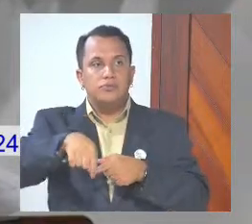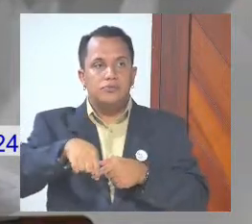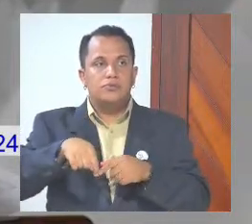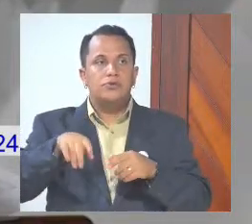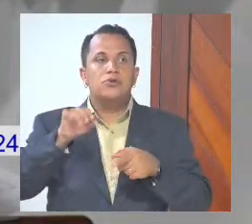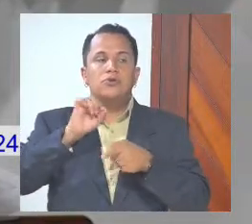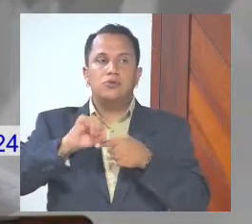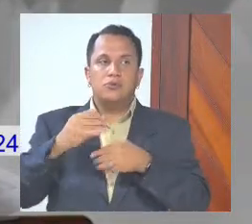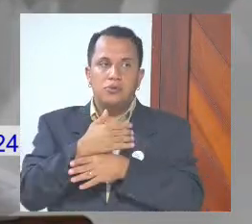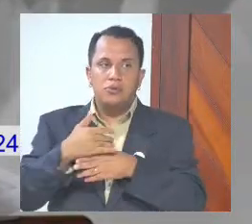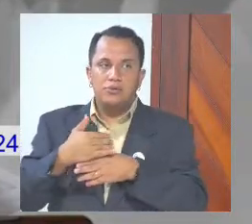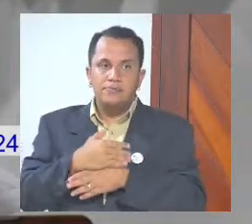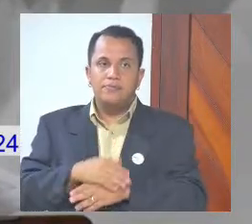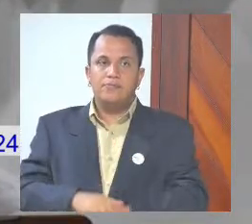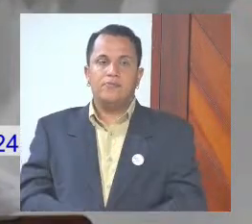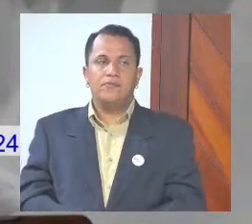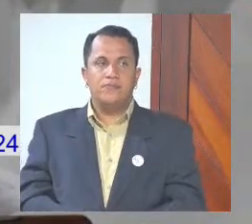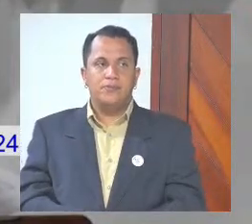município.